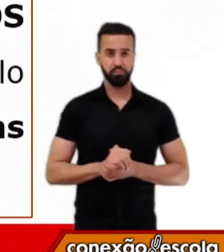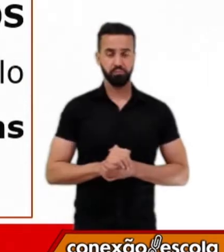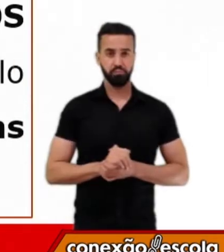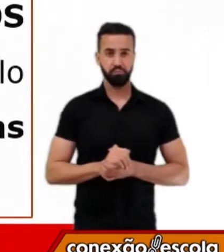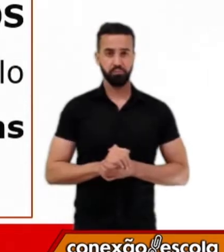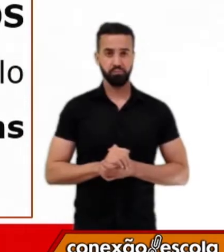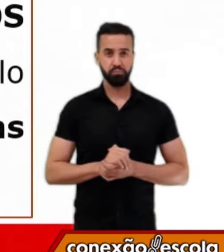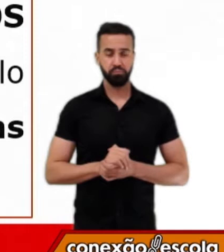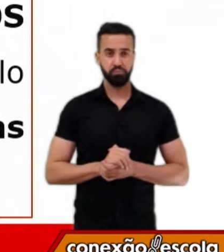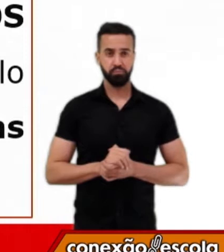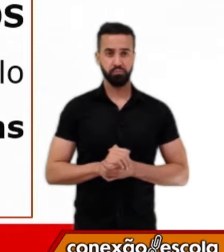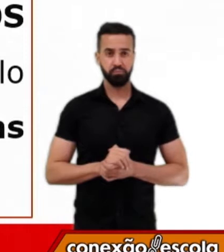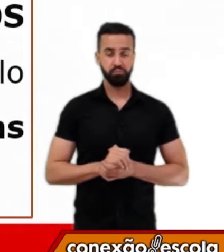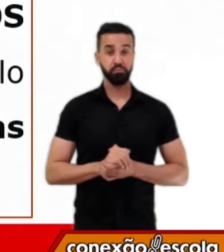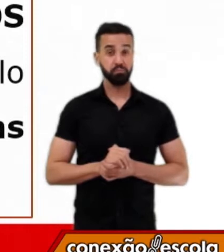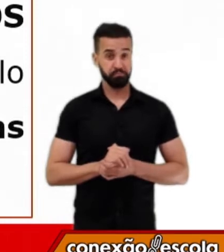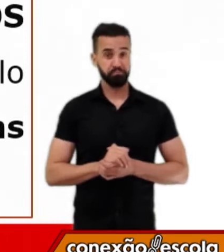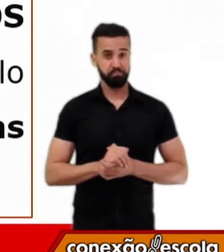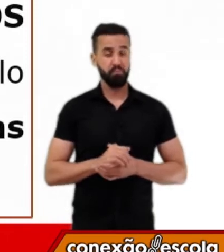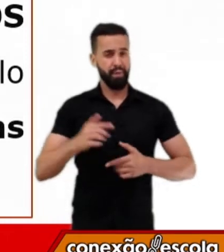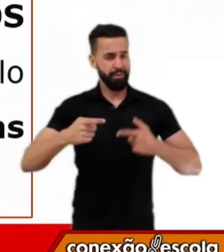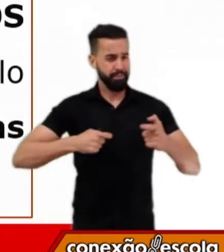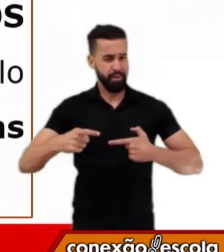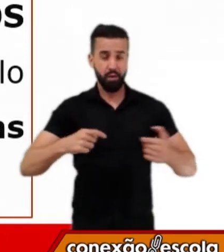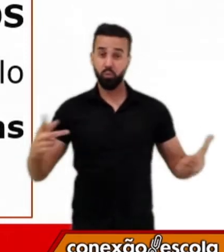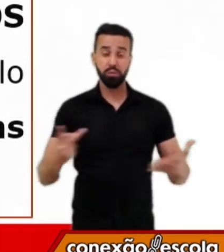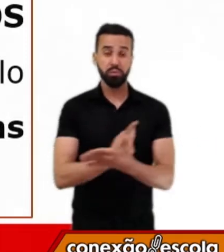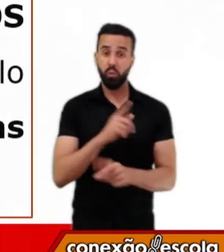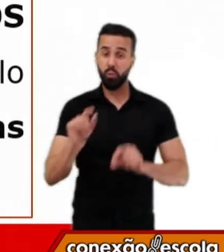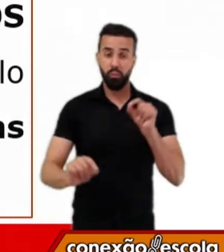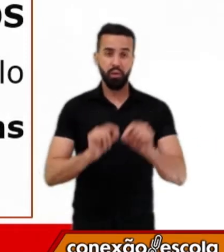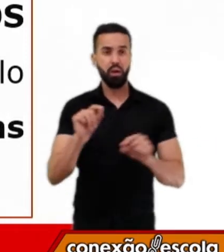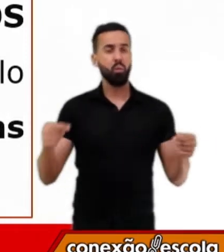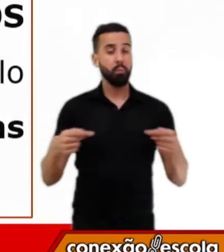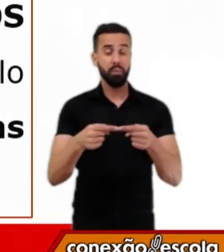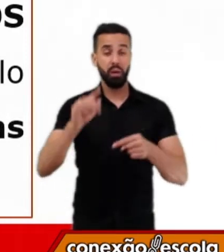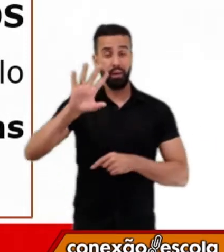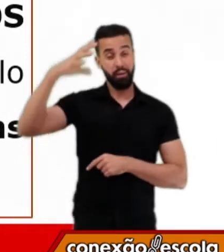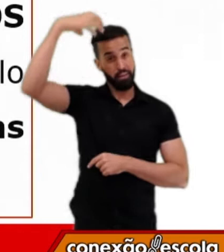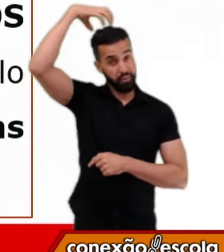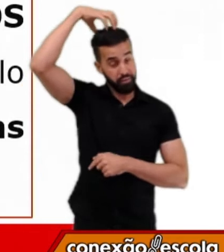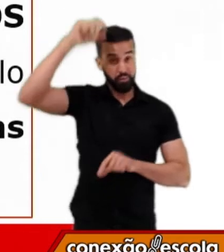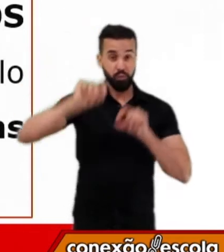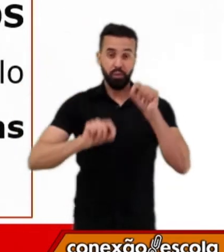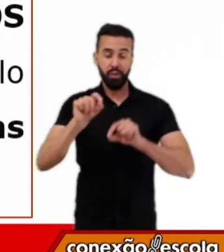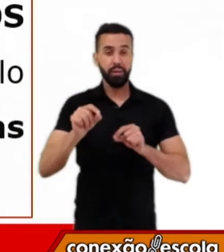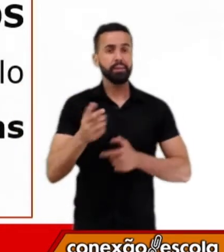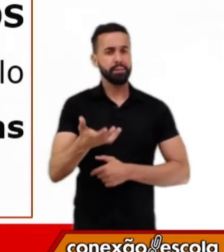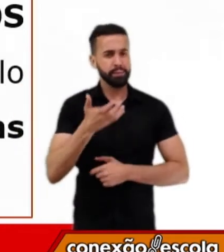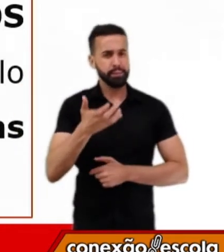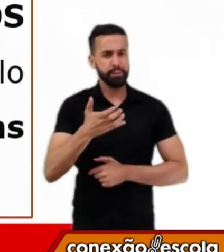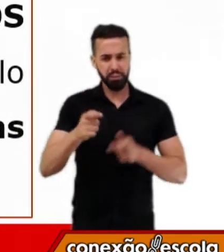Grande parte desse desenvolvimento da guerra está ligado ao fato de o rei querer